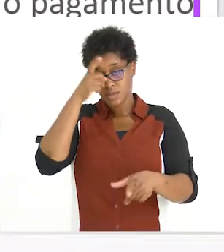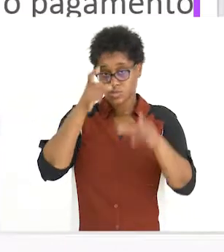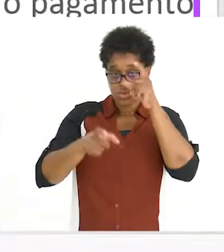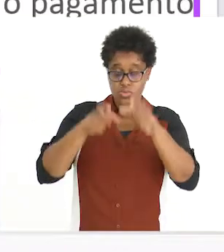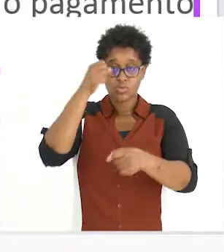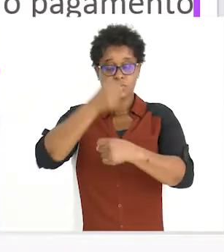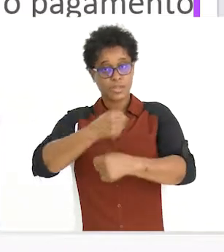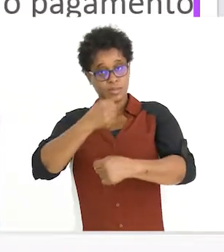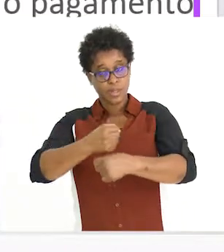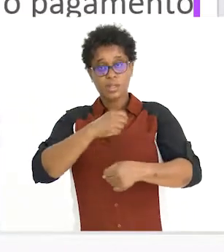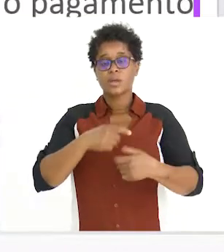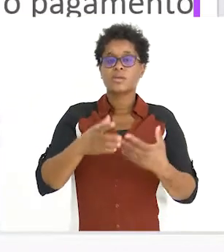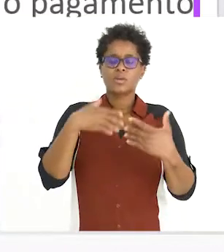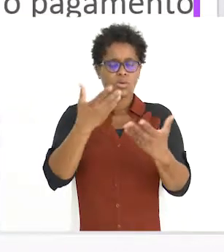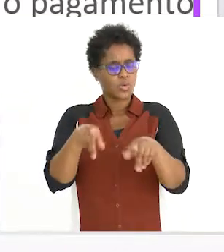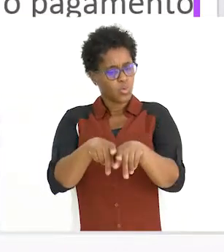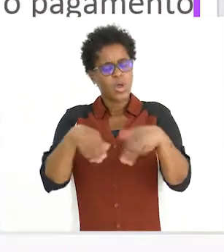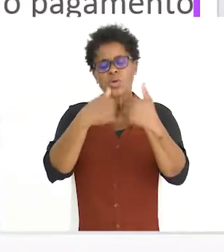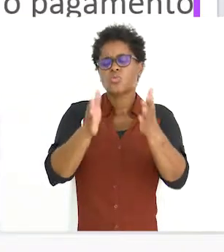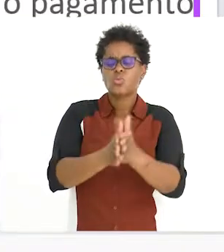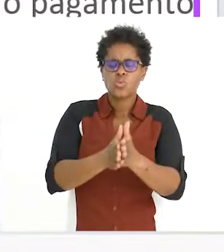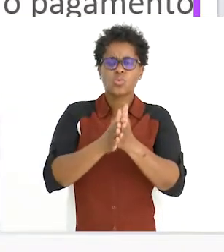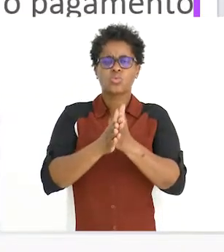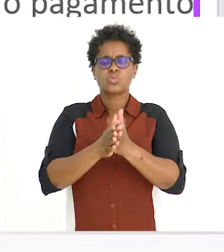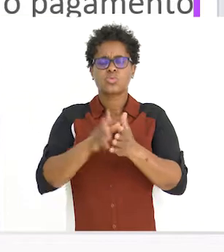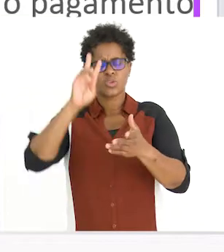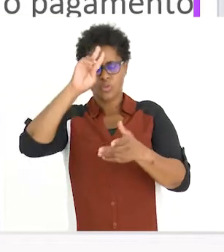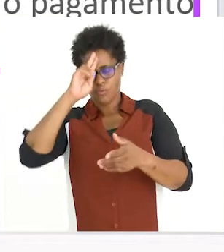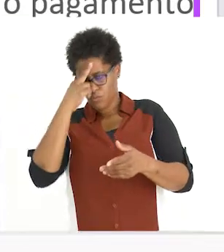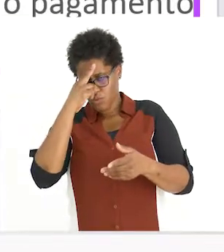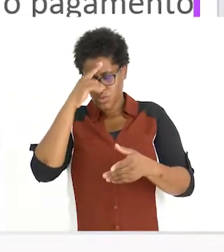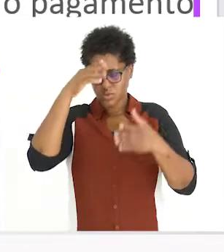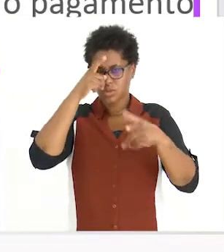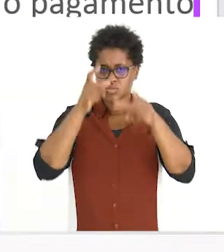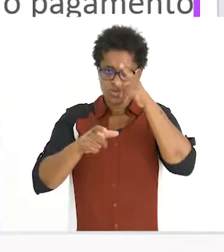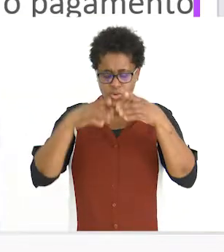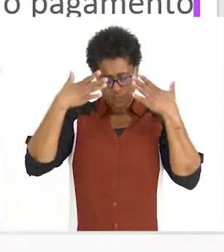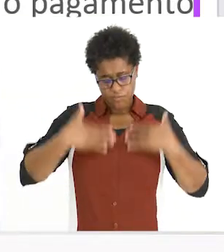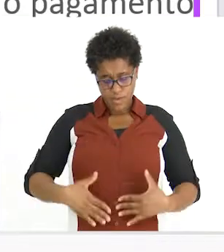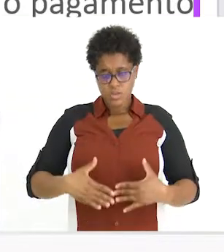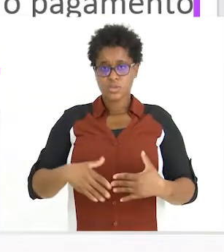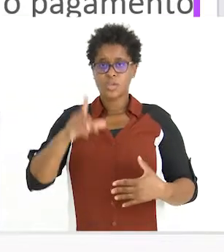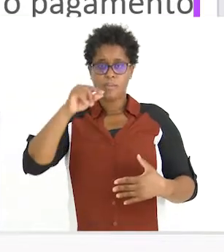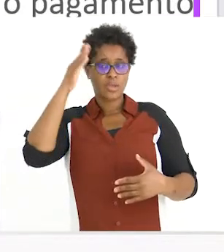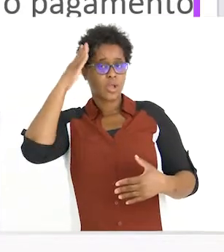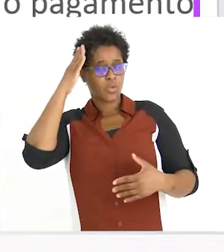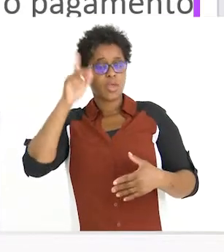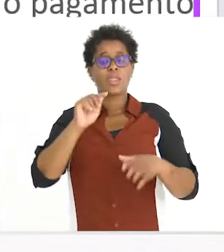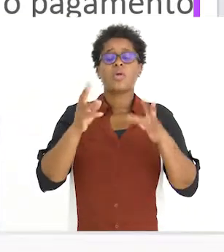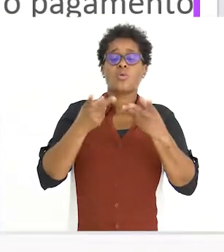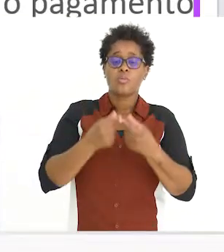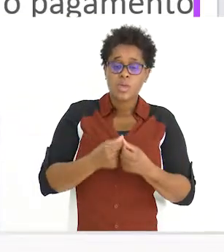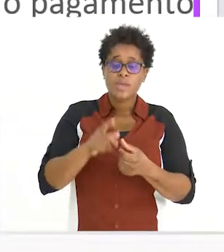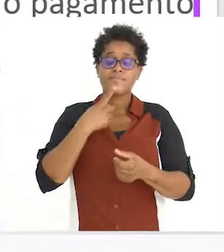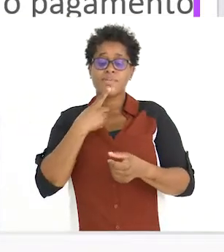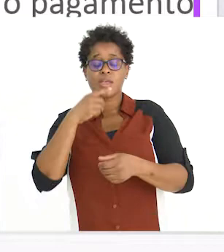corresponde todo o esforço humano, físico e intelectual. Em economia, entende-se